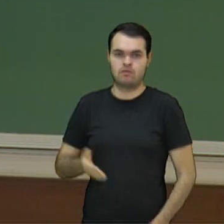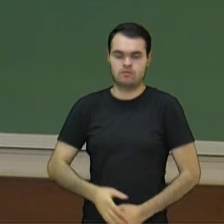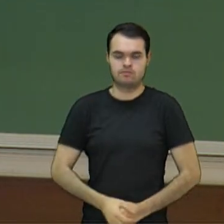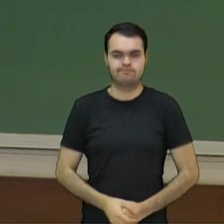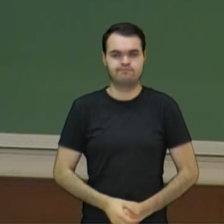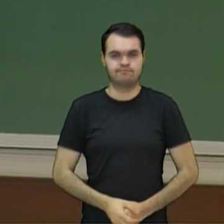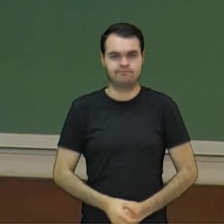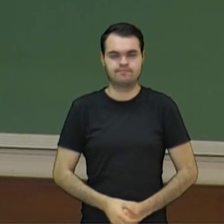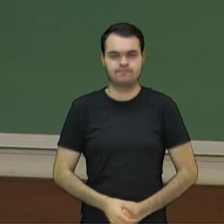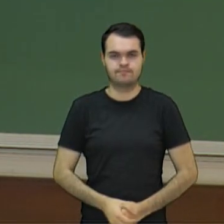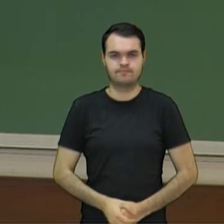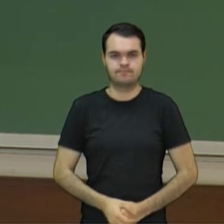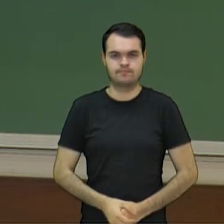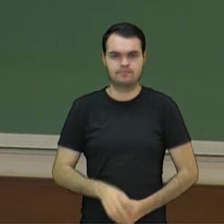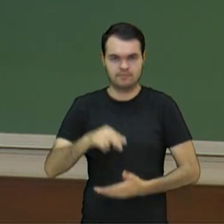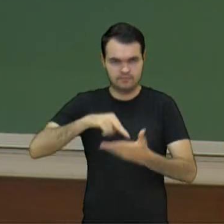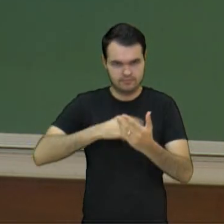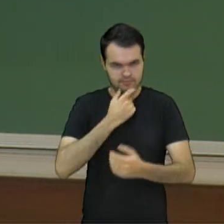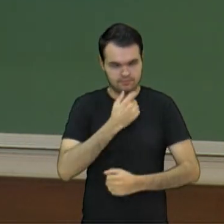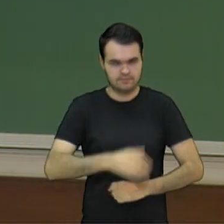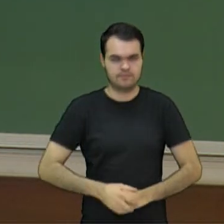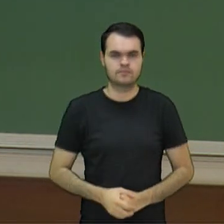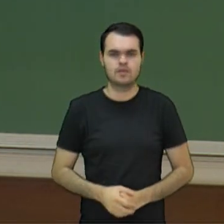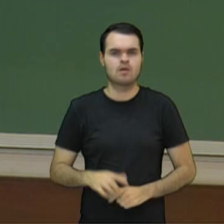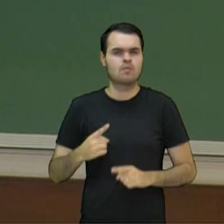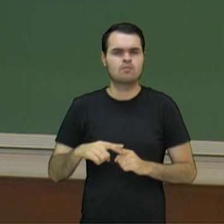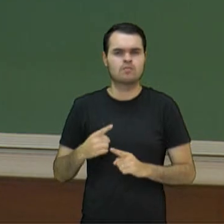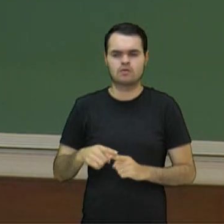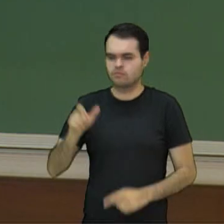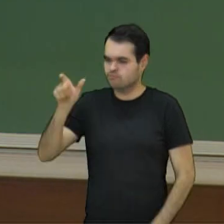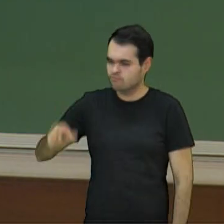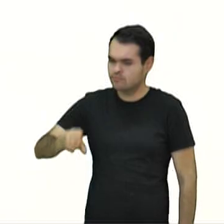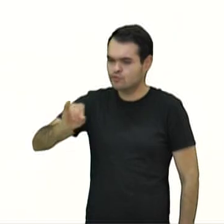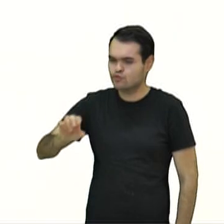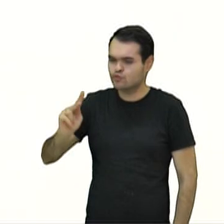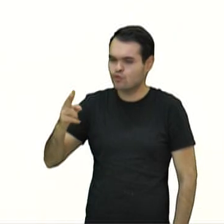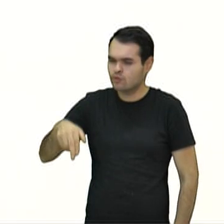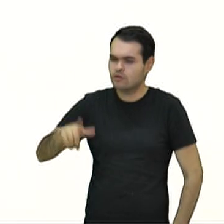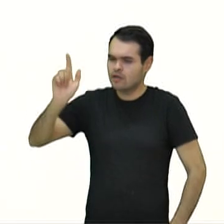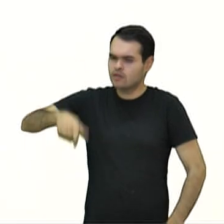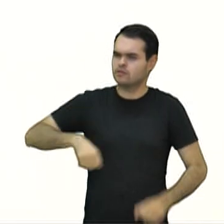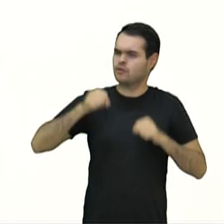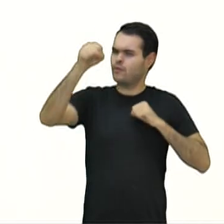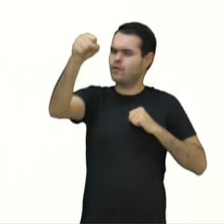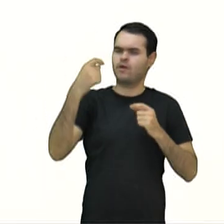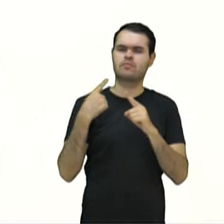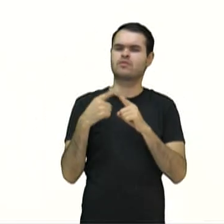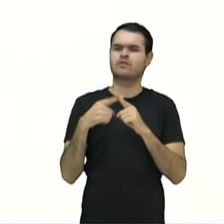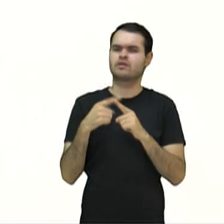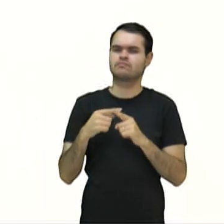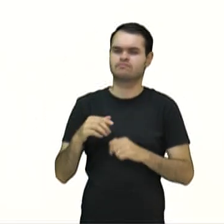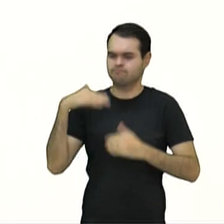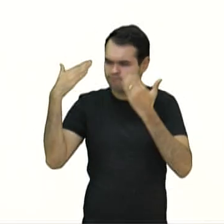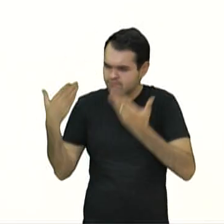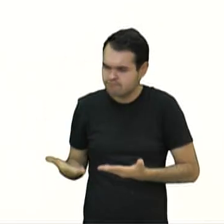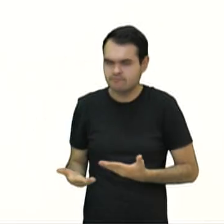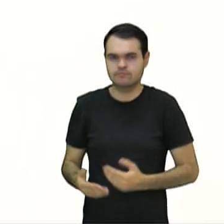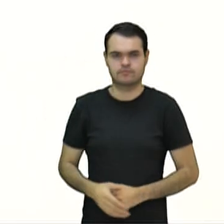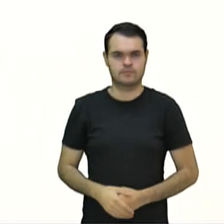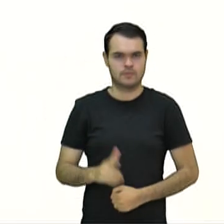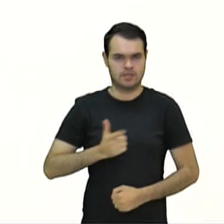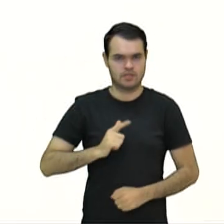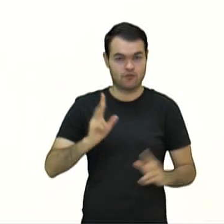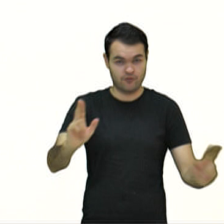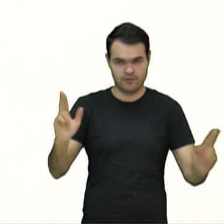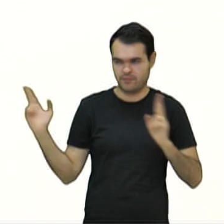Why John Lennon was considered a hero? Por que o John Lennon é considerado um herói? Nós temos um fragmento aqui que